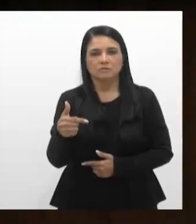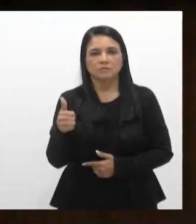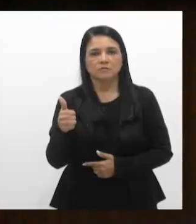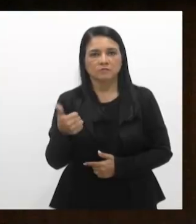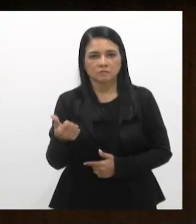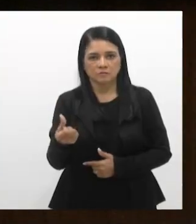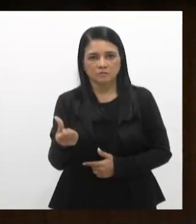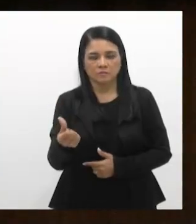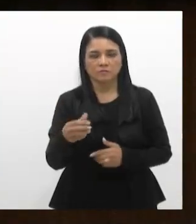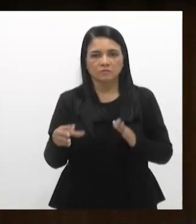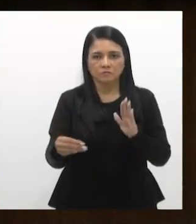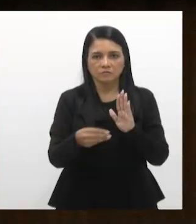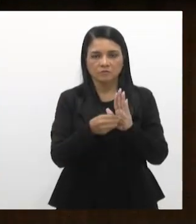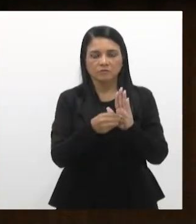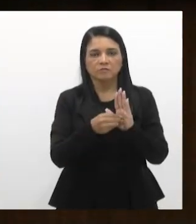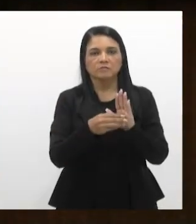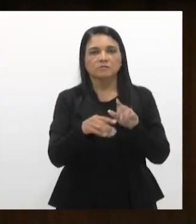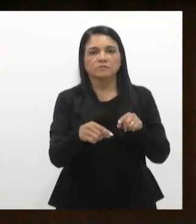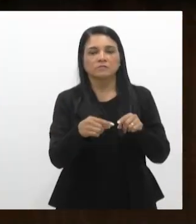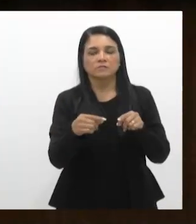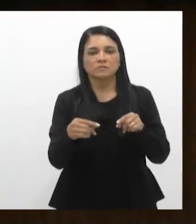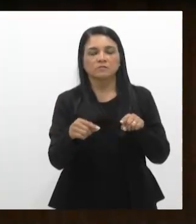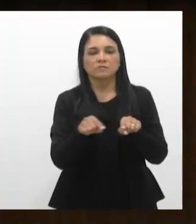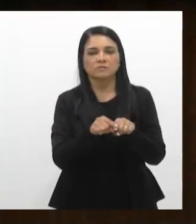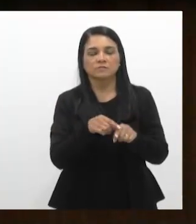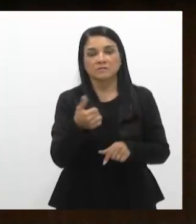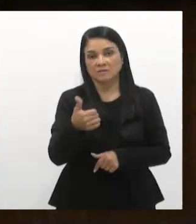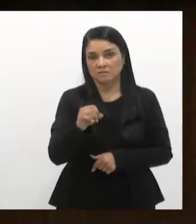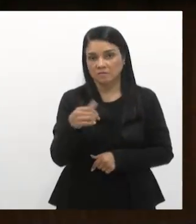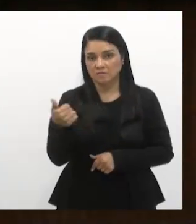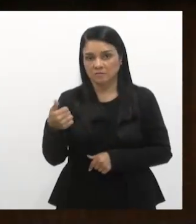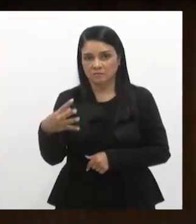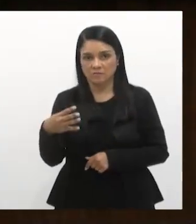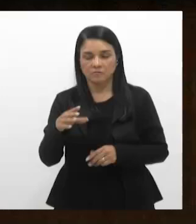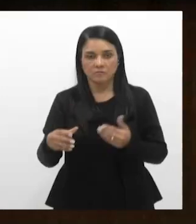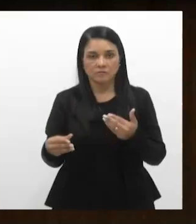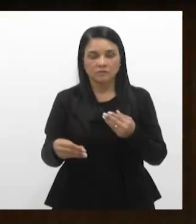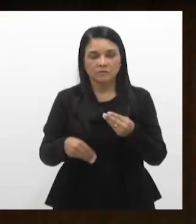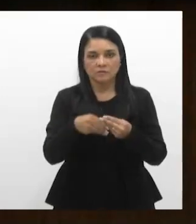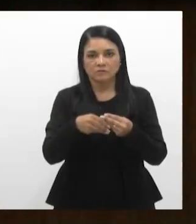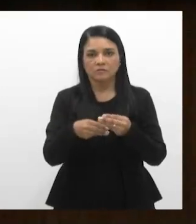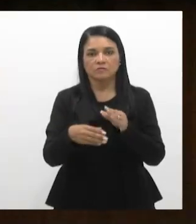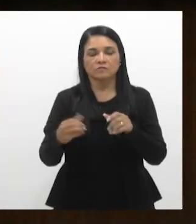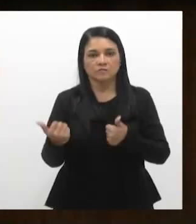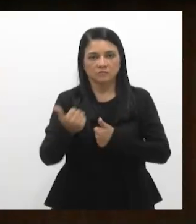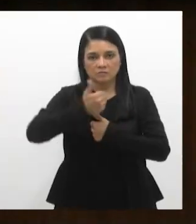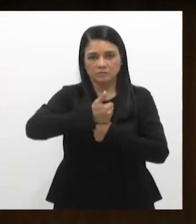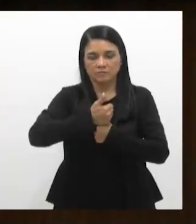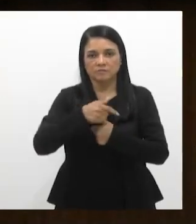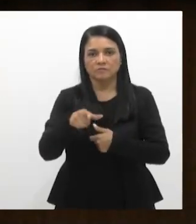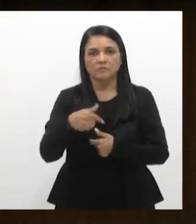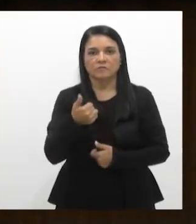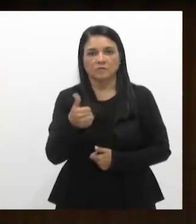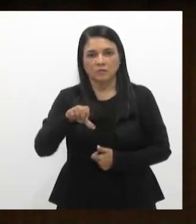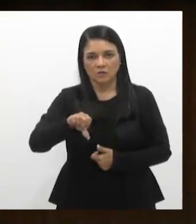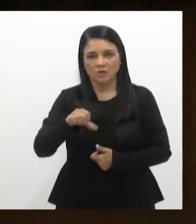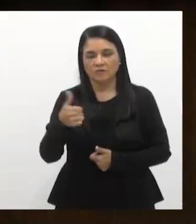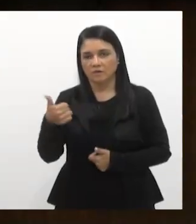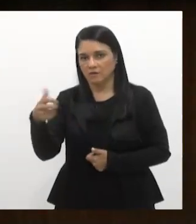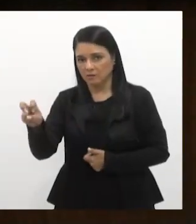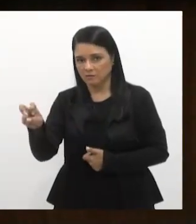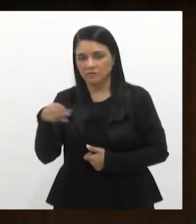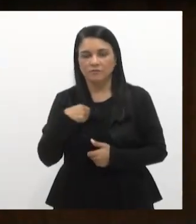com subemenda aglutinativa às emendas 2, 10 e 14. Favorável com subemenda aglutinativa às emendas 9 e